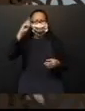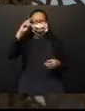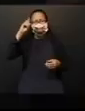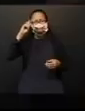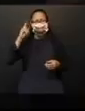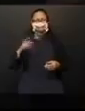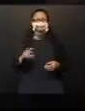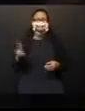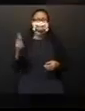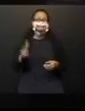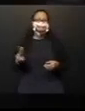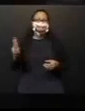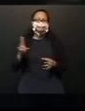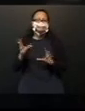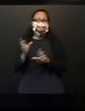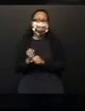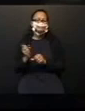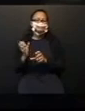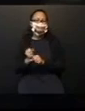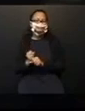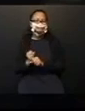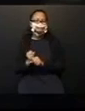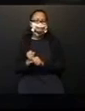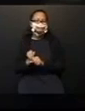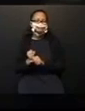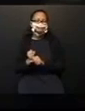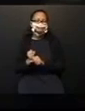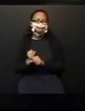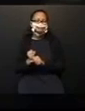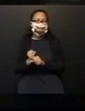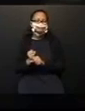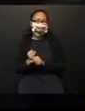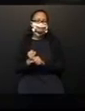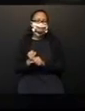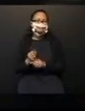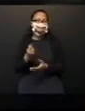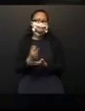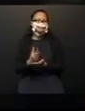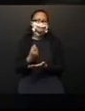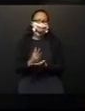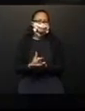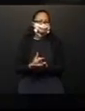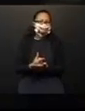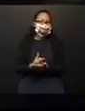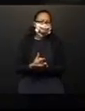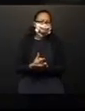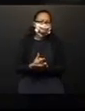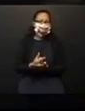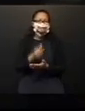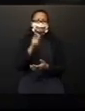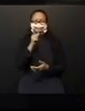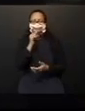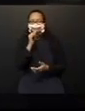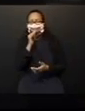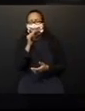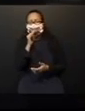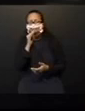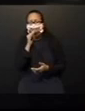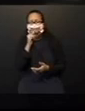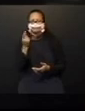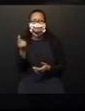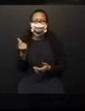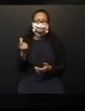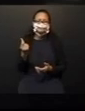gente usa esses cálculos numa compra, para verificar um troco, entre